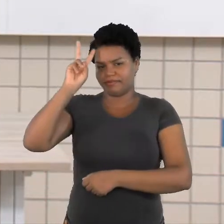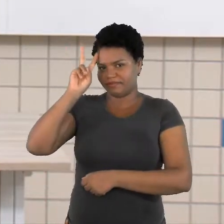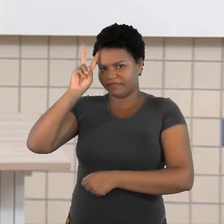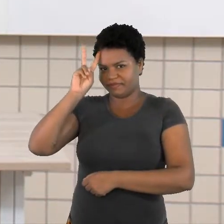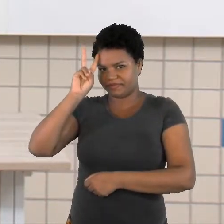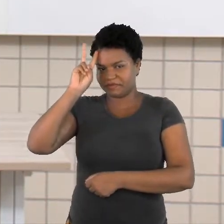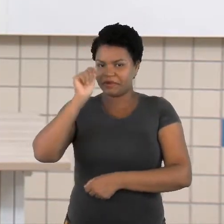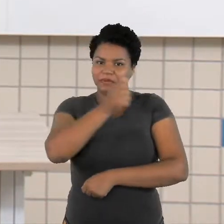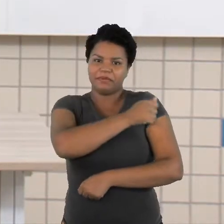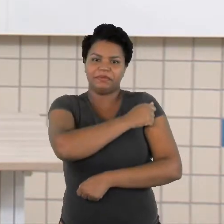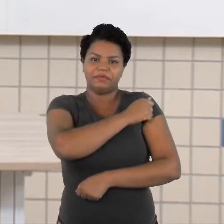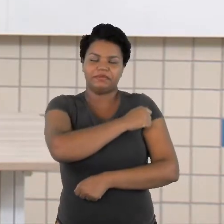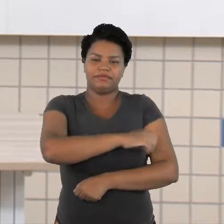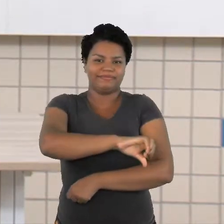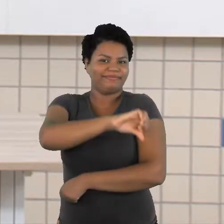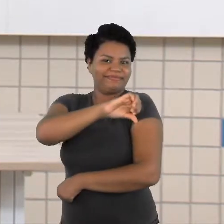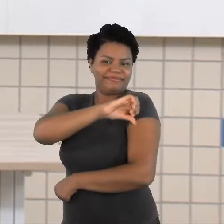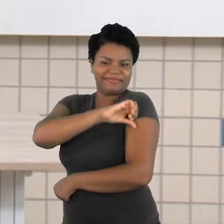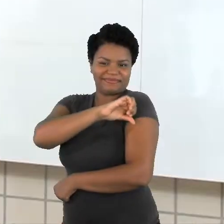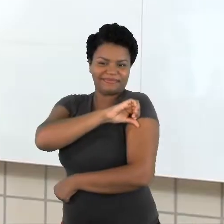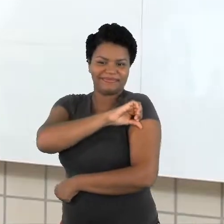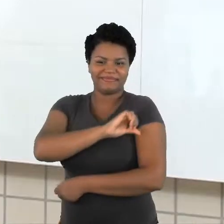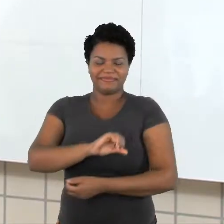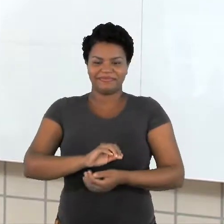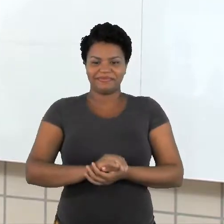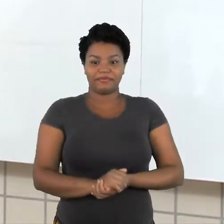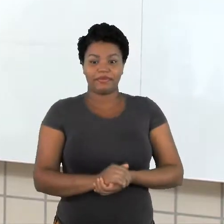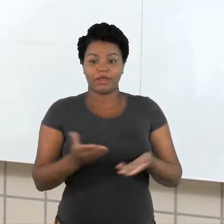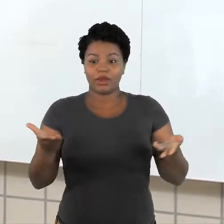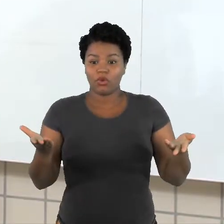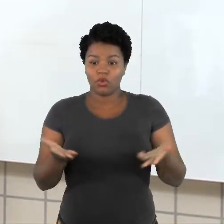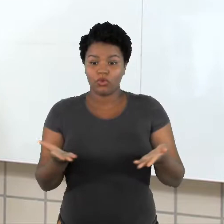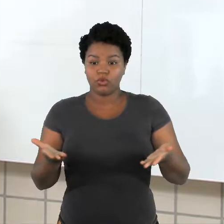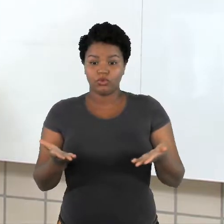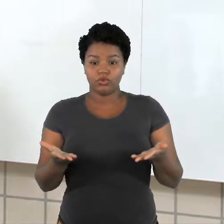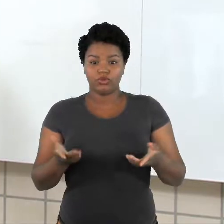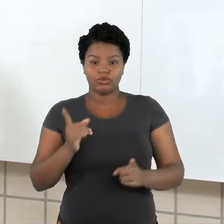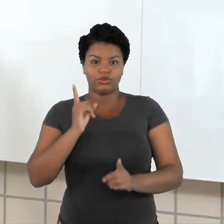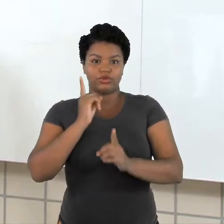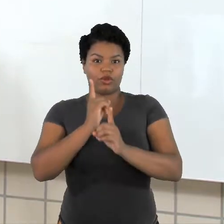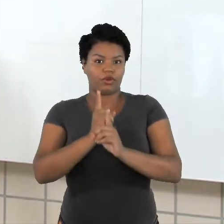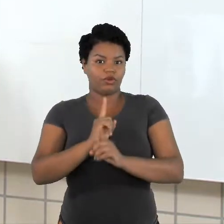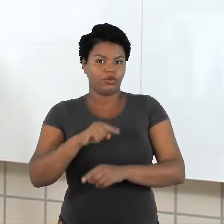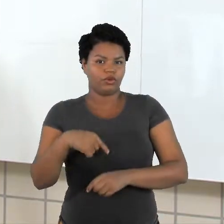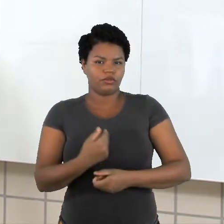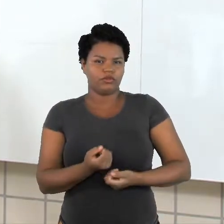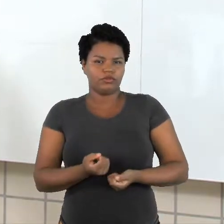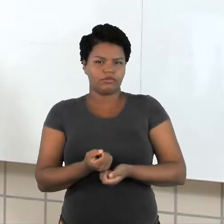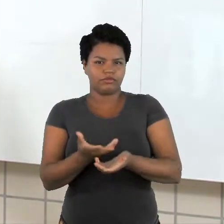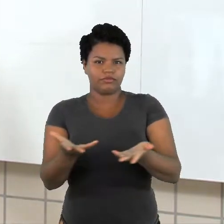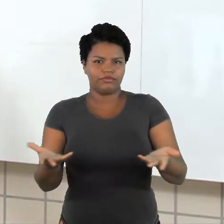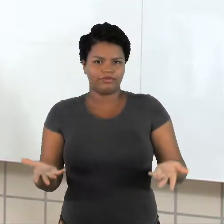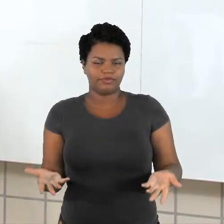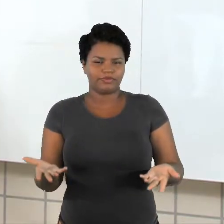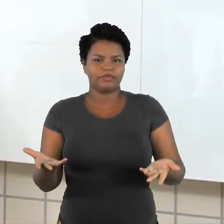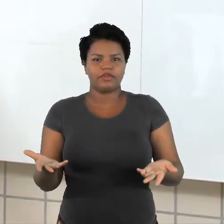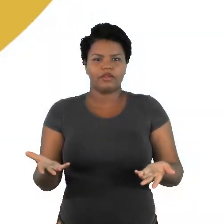para os alunos do 9º ano. E hoje, no nosso encontro, nós vamos compartilhar com o